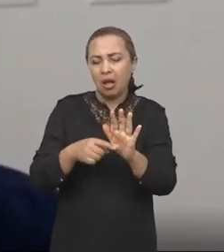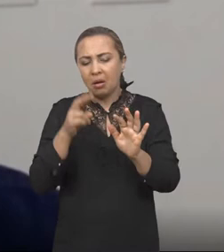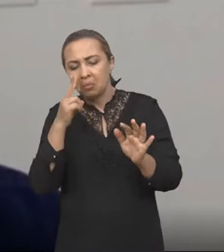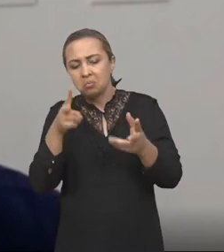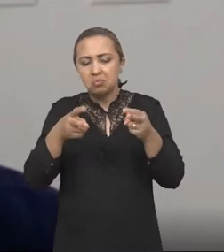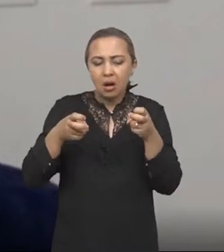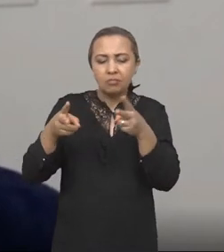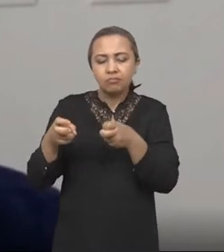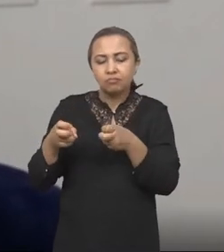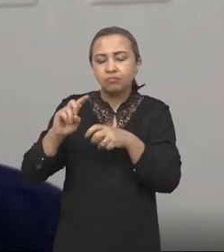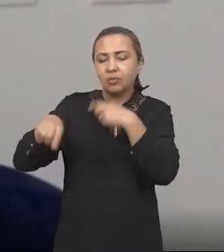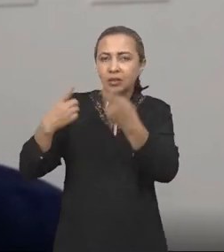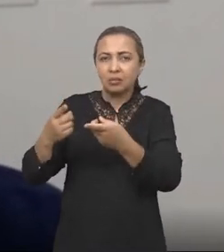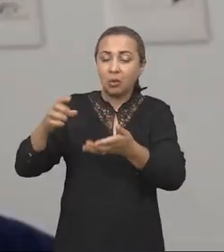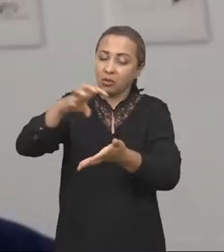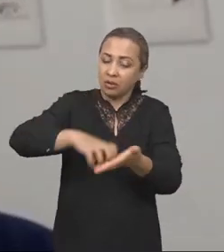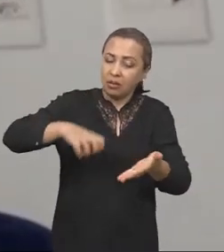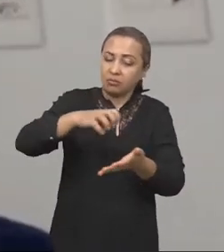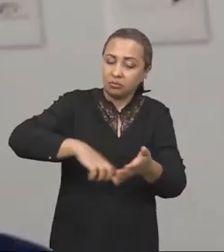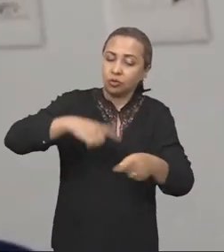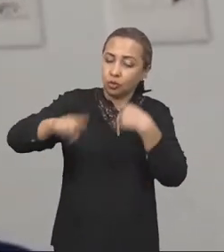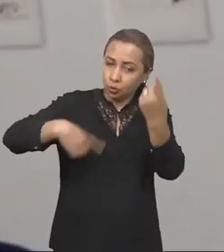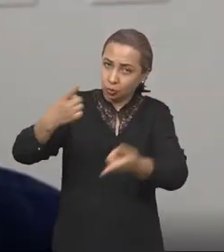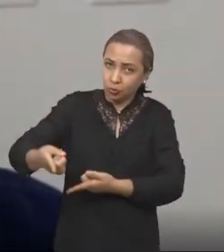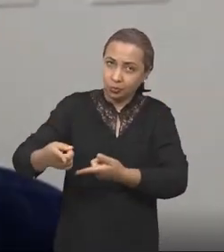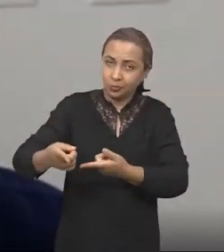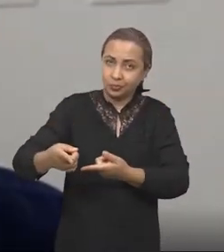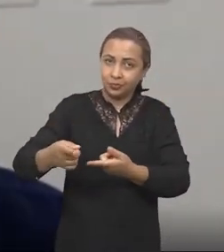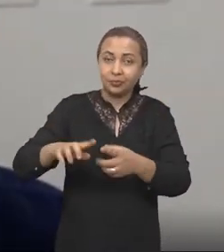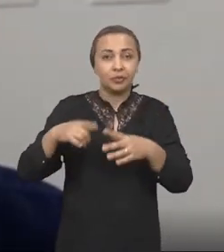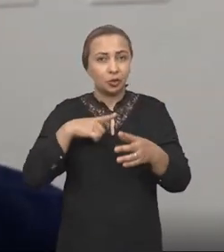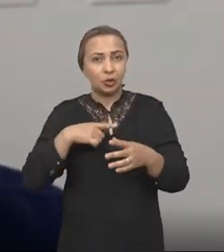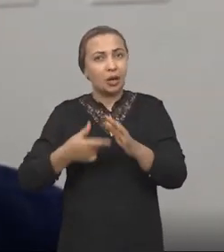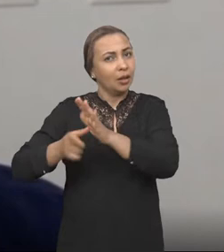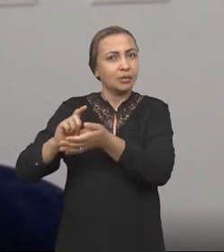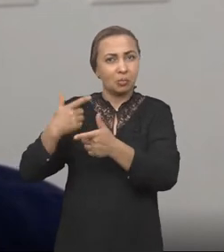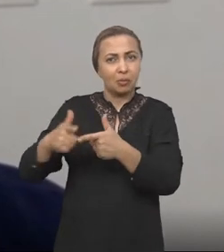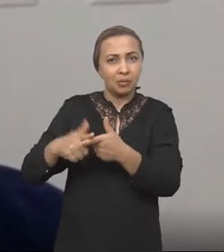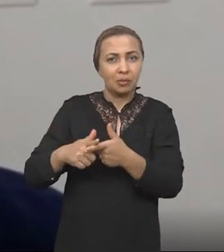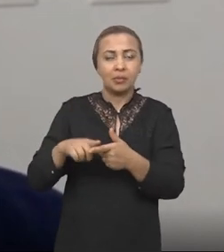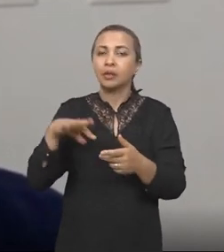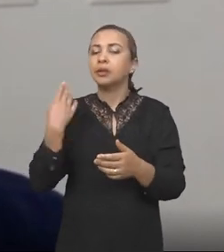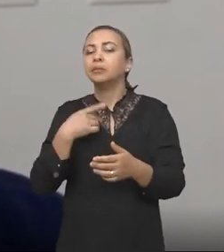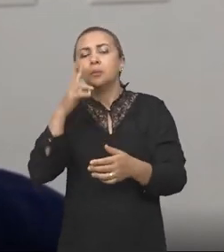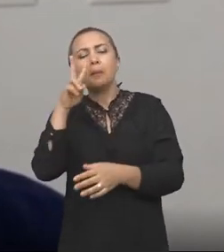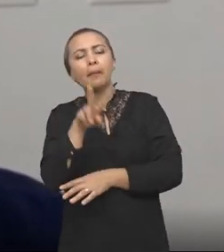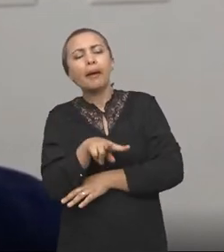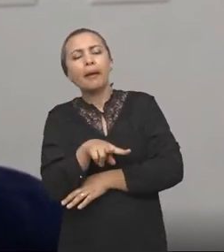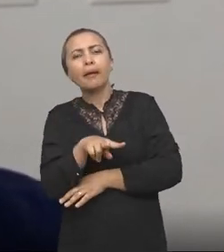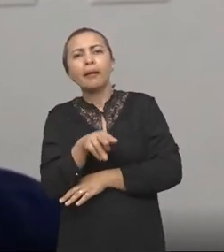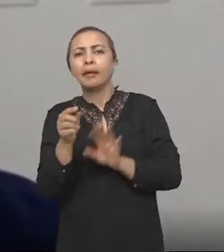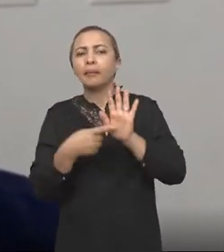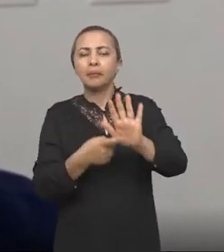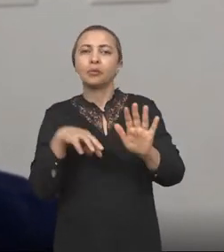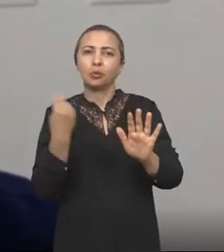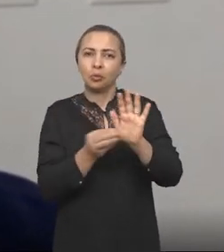e aí depois volta a escavar tudo isso. Eles tinham esse problema, né, submetemos nossa proposta, né, que foi para desenvolver um sistema para